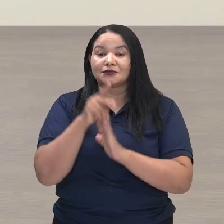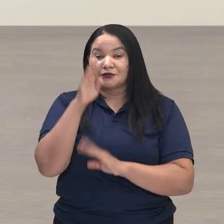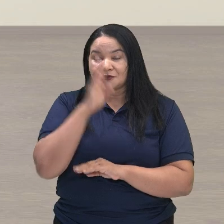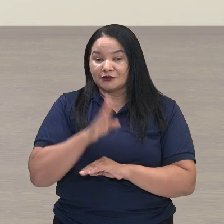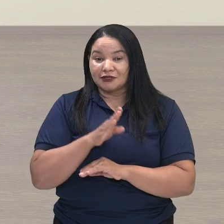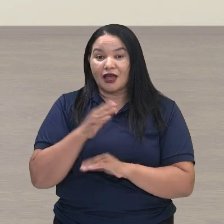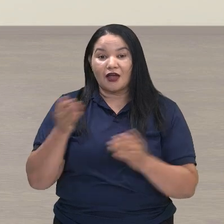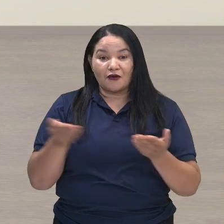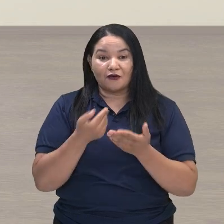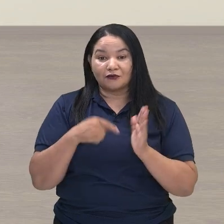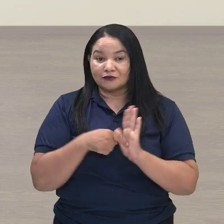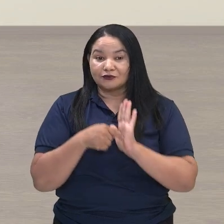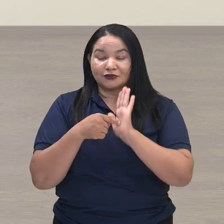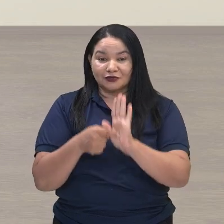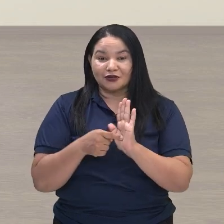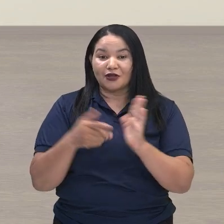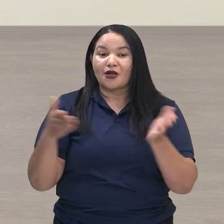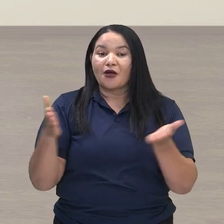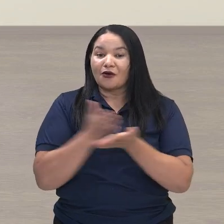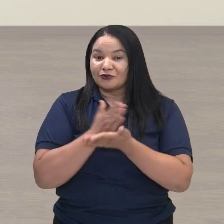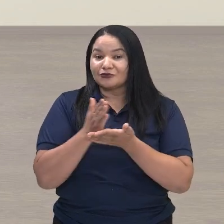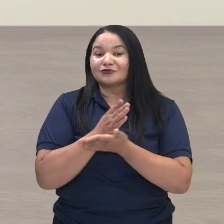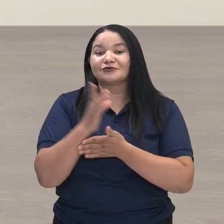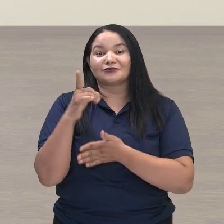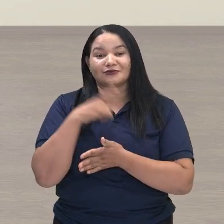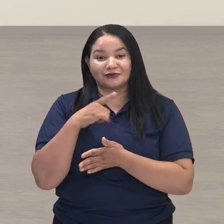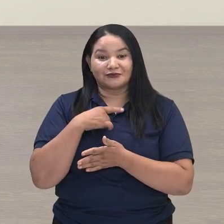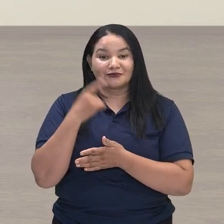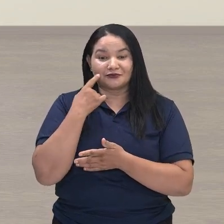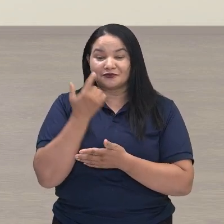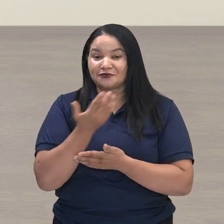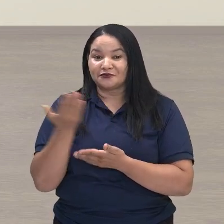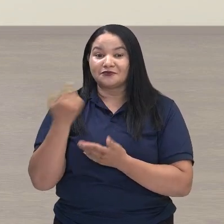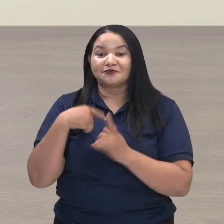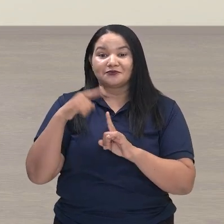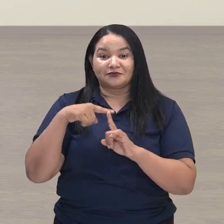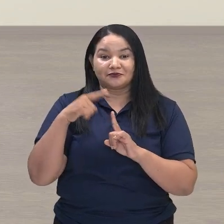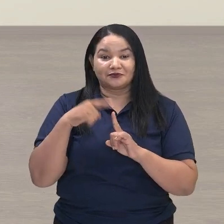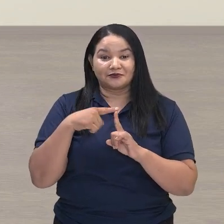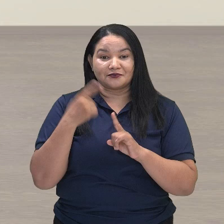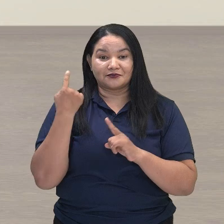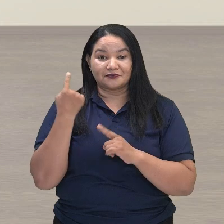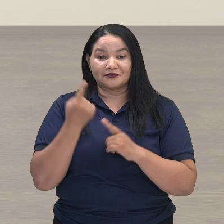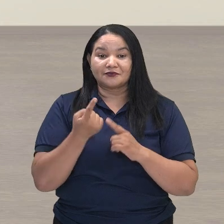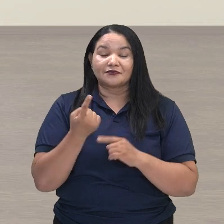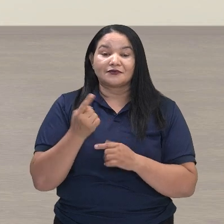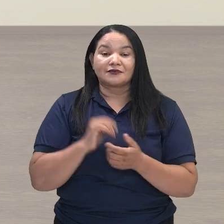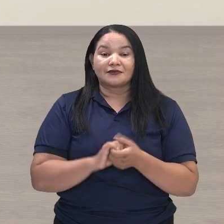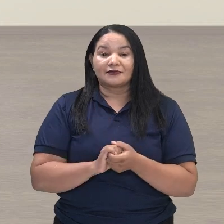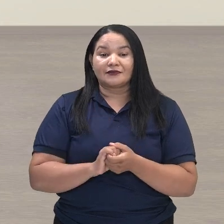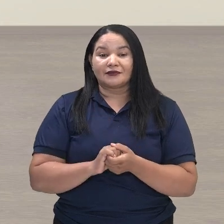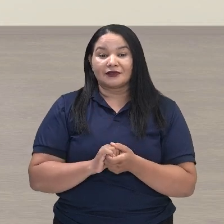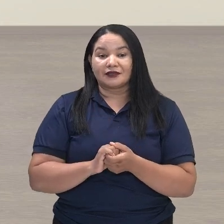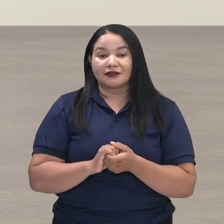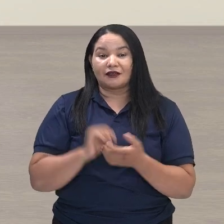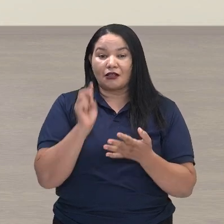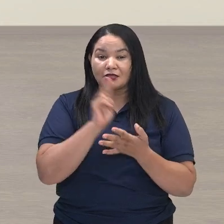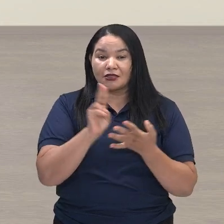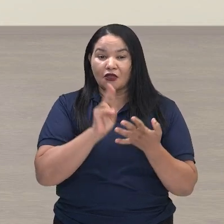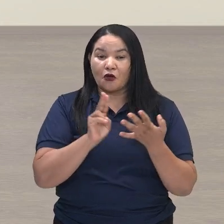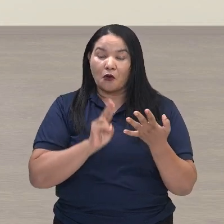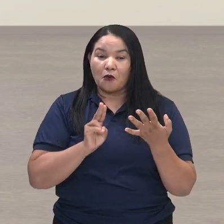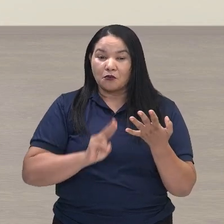quero apresentar para vocês novamente alguns desses estilos de dança de salão. Nós temos o zouk, forró, samba de